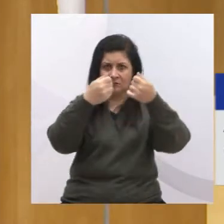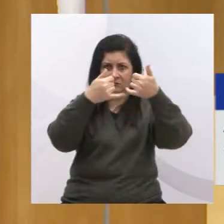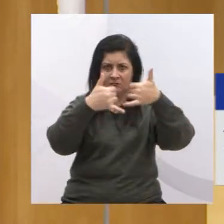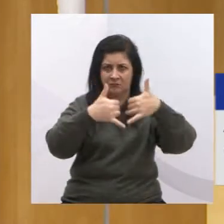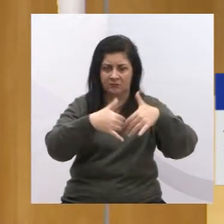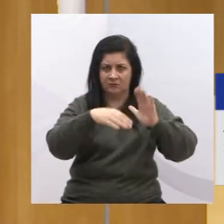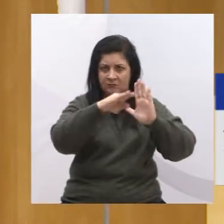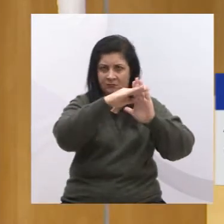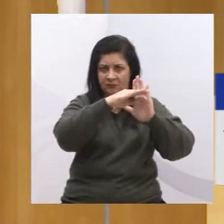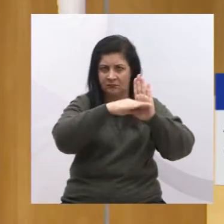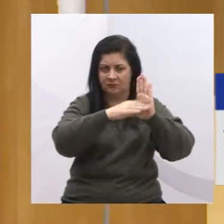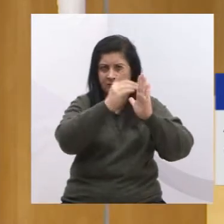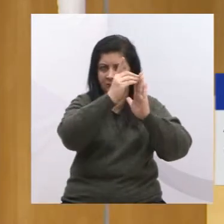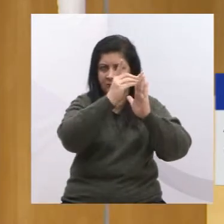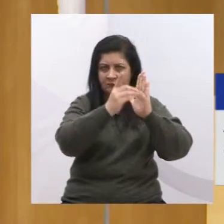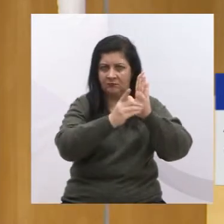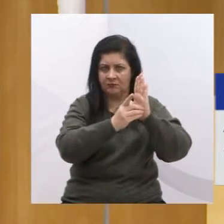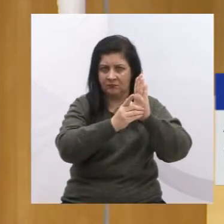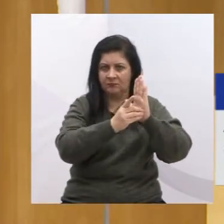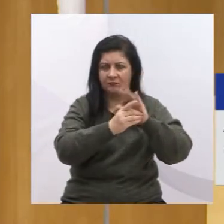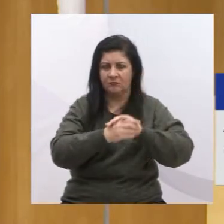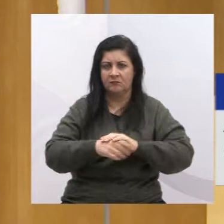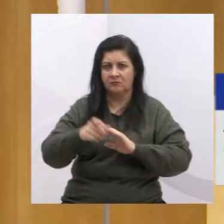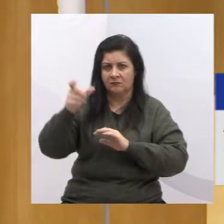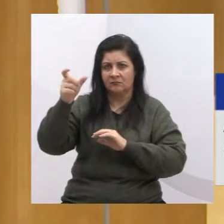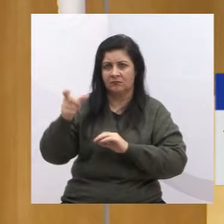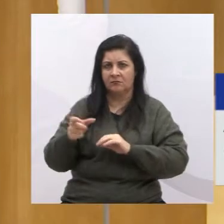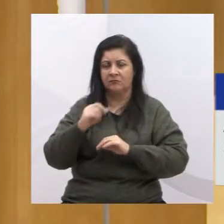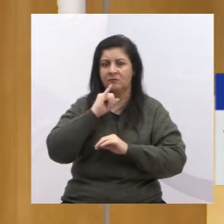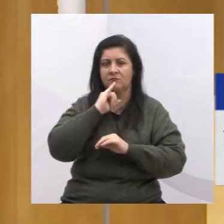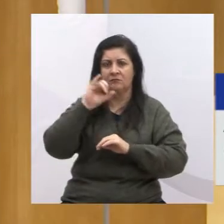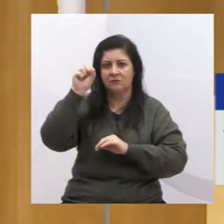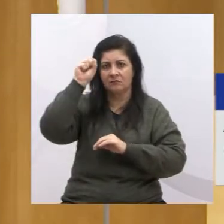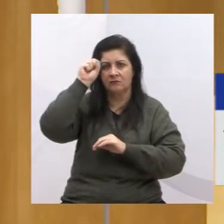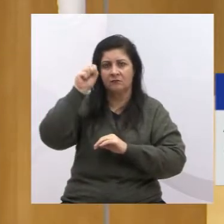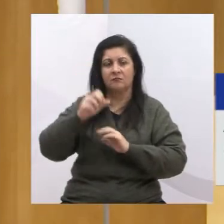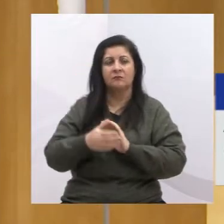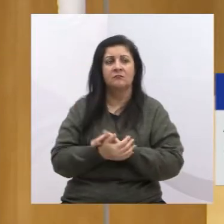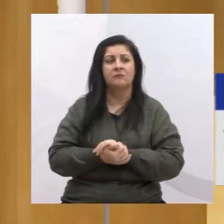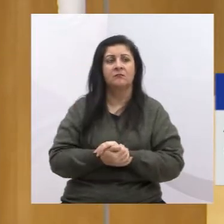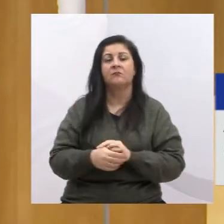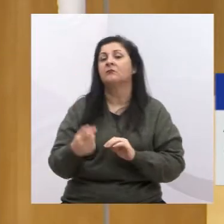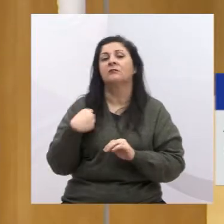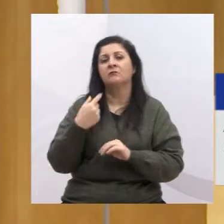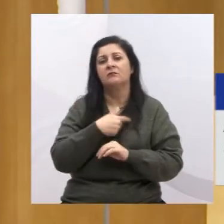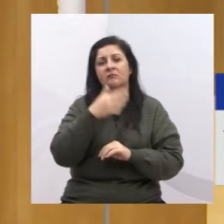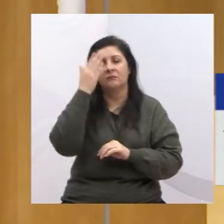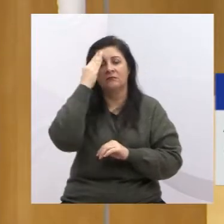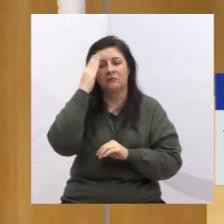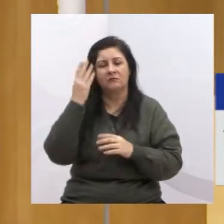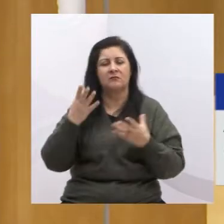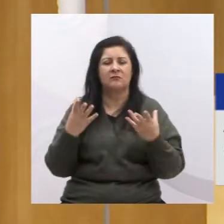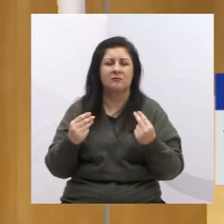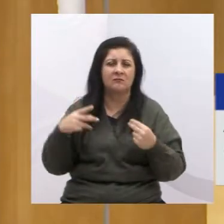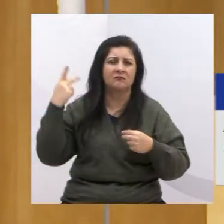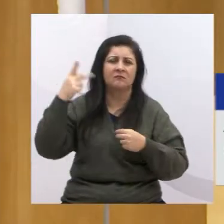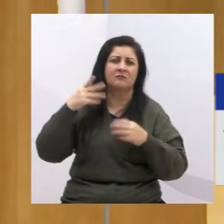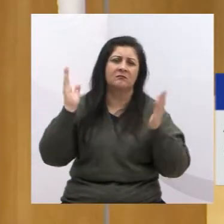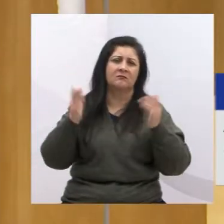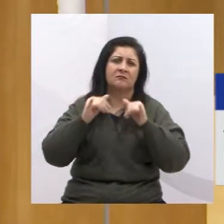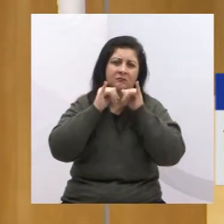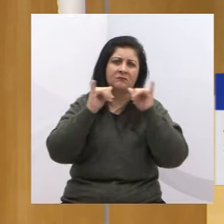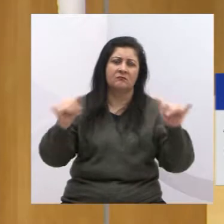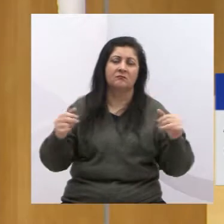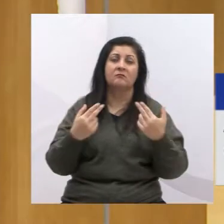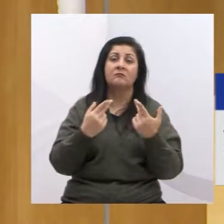posteriormente por um decreto elaborado pelo prefeito Isaías Santana. E nós sabemos aqui, várias vezes, vários vereadores trouxeram demandas, como lá no